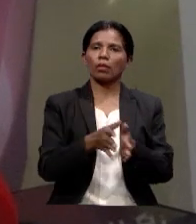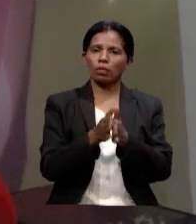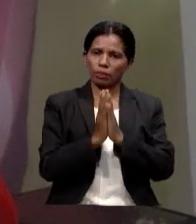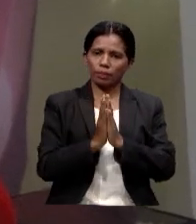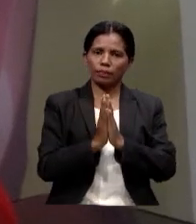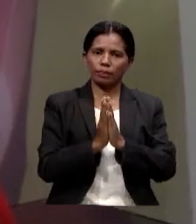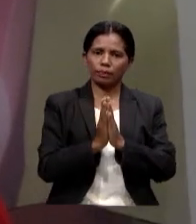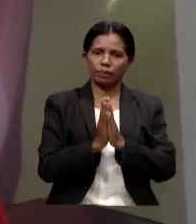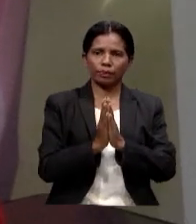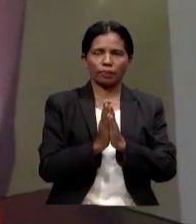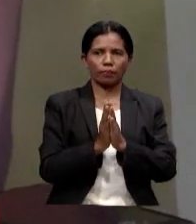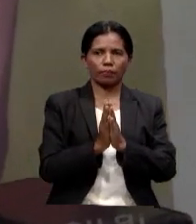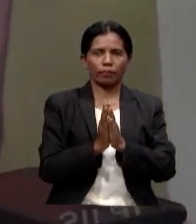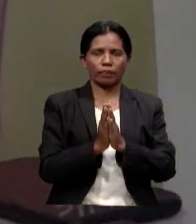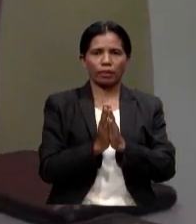atu.